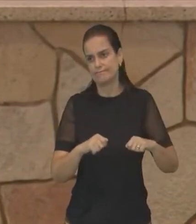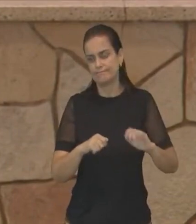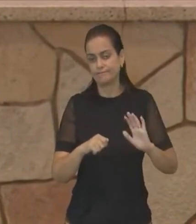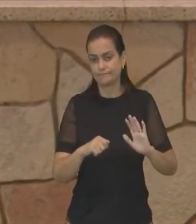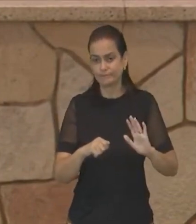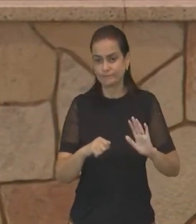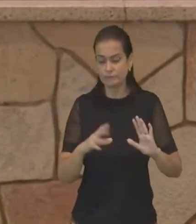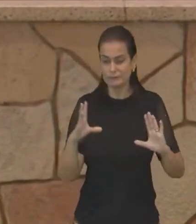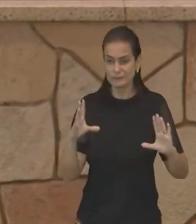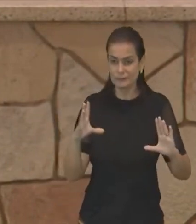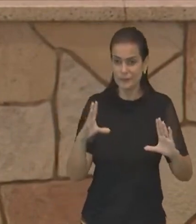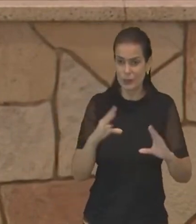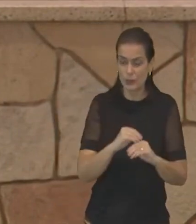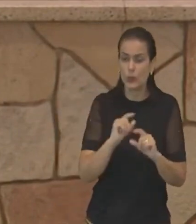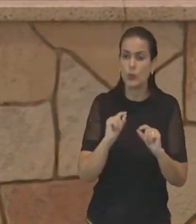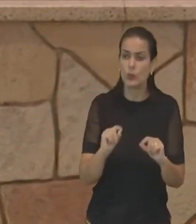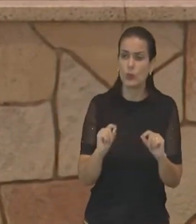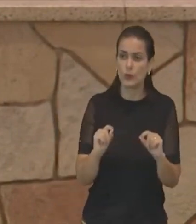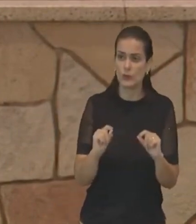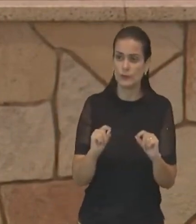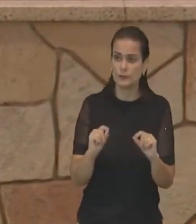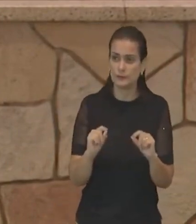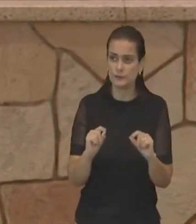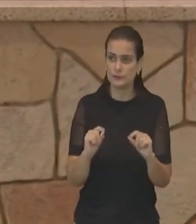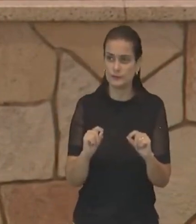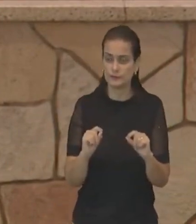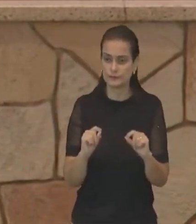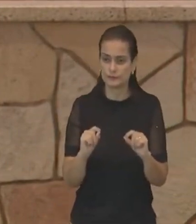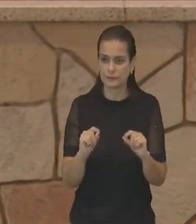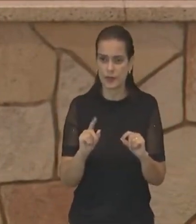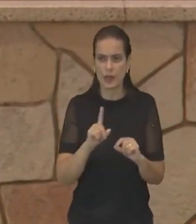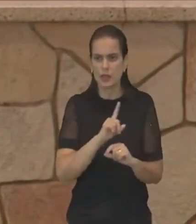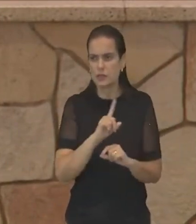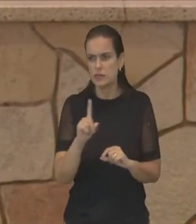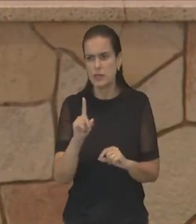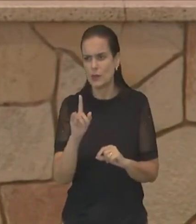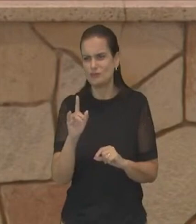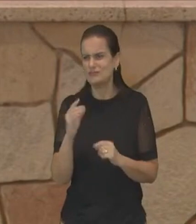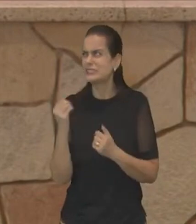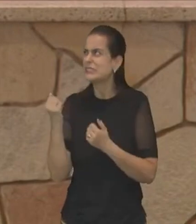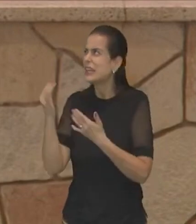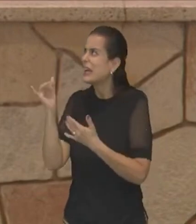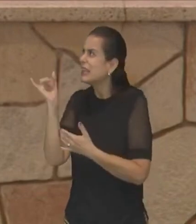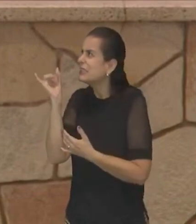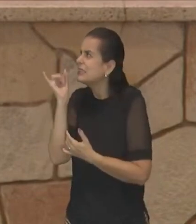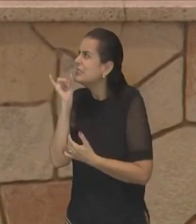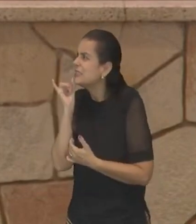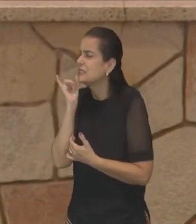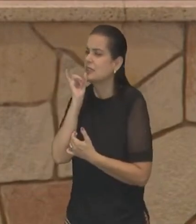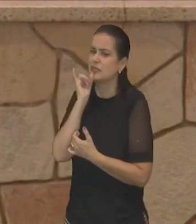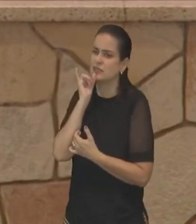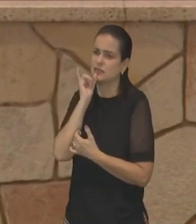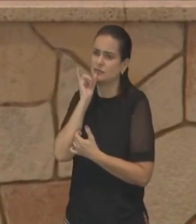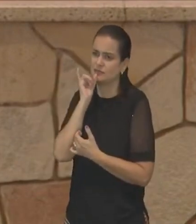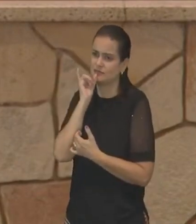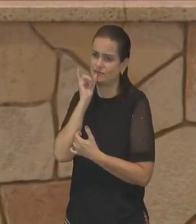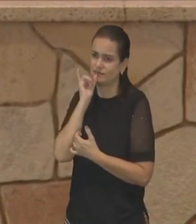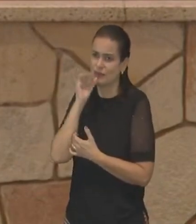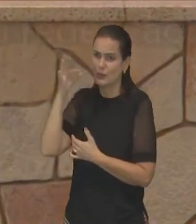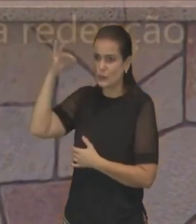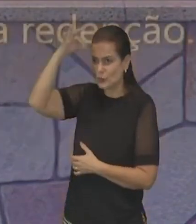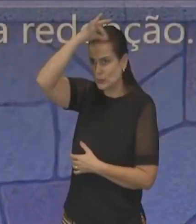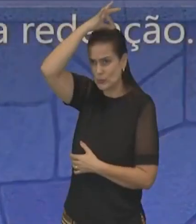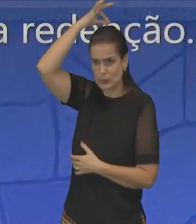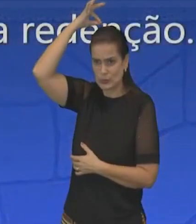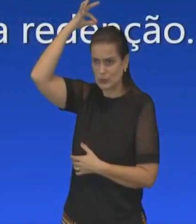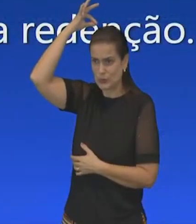Ele conclui dizendo o seguinte: e não entristeçais o Espírito de Deus, no qual fostes selados para o